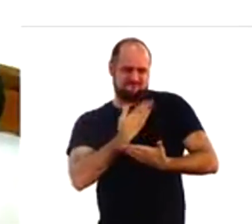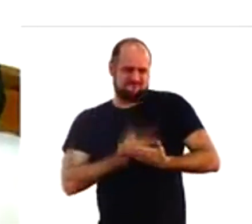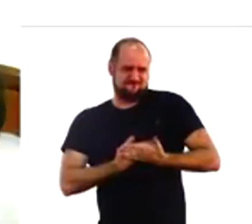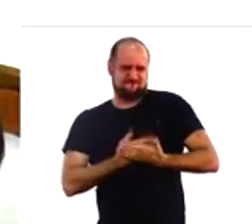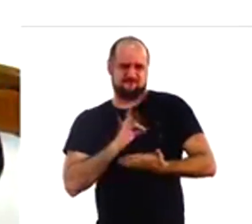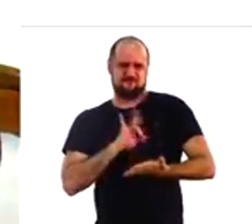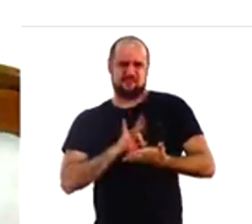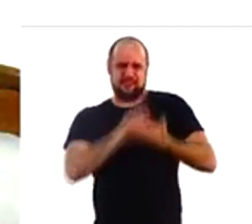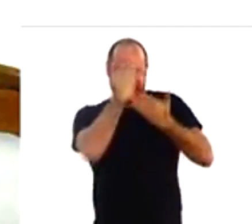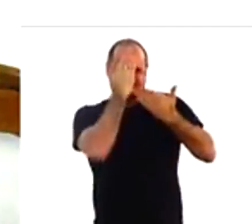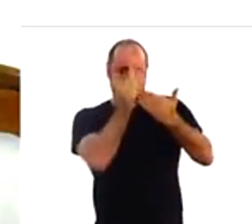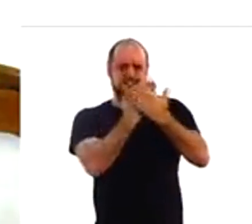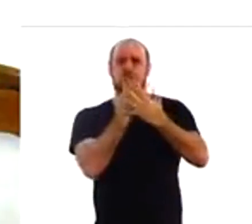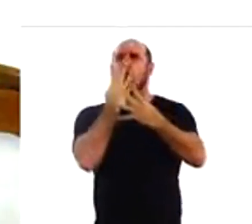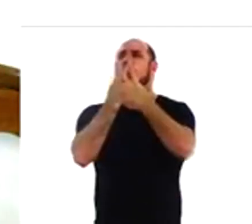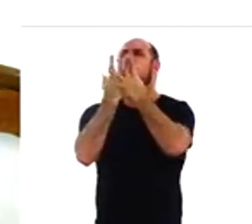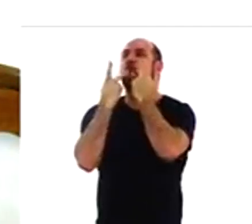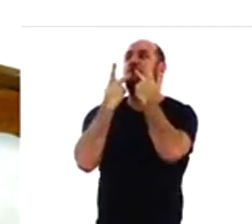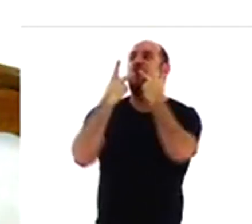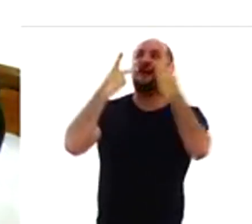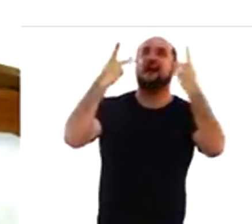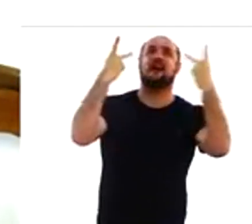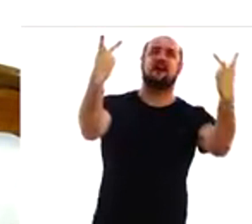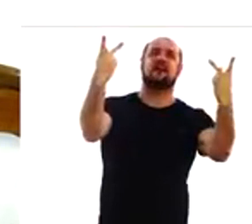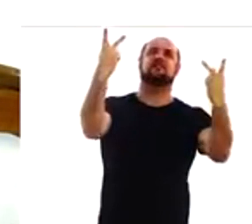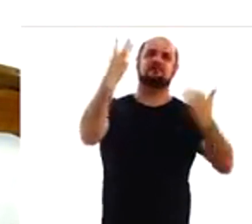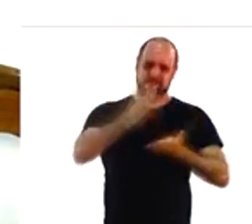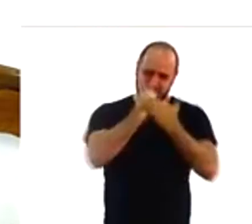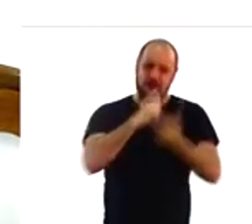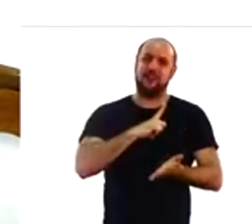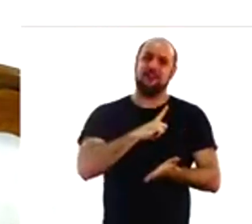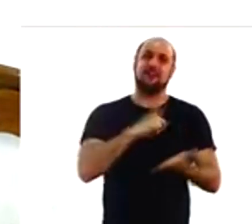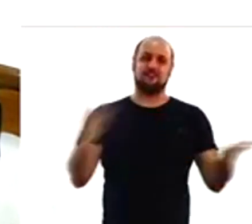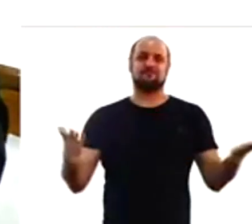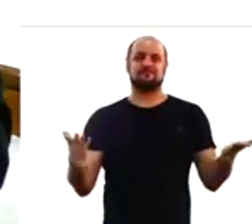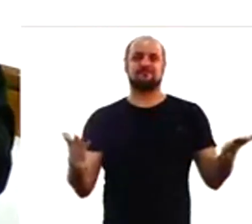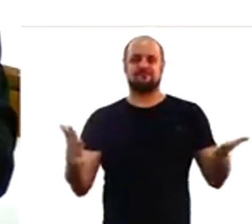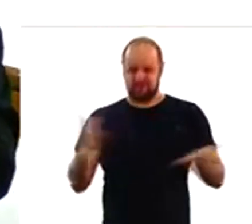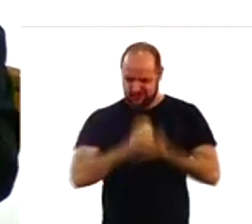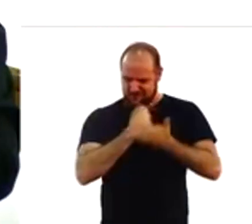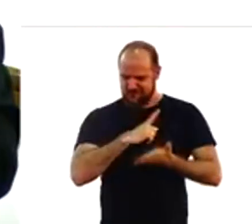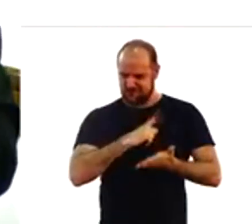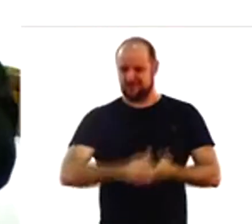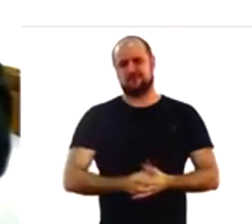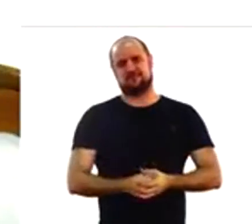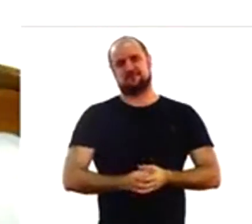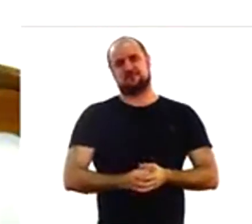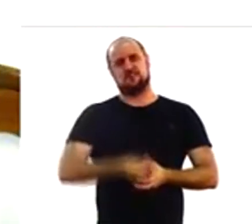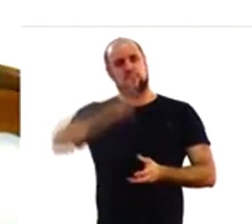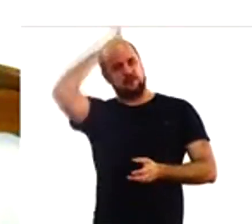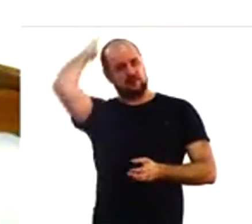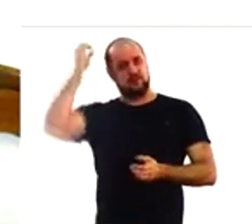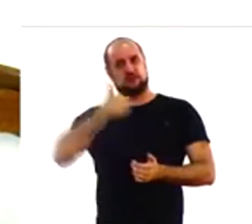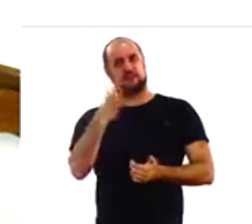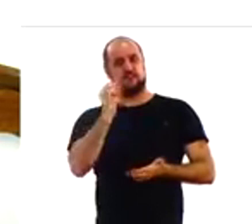com o seu coração e confessar com a sua boca, será salvo. Romanos 10, versículo 9. Sabe o que